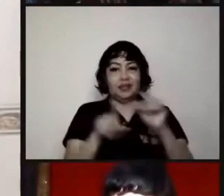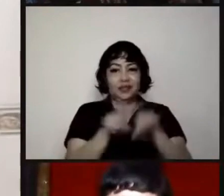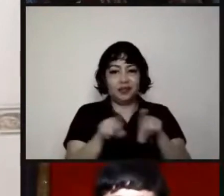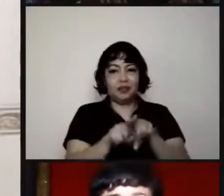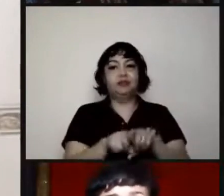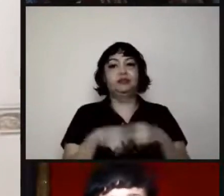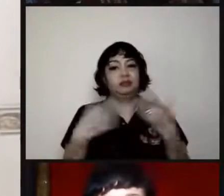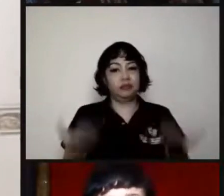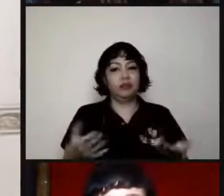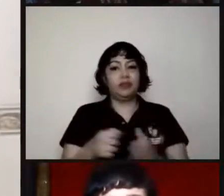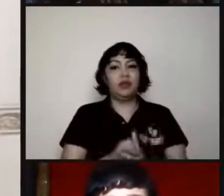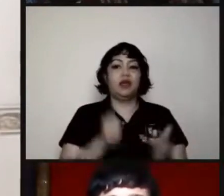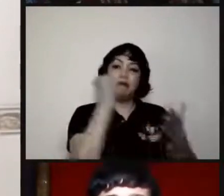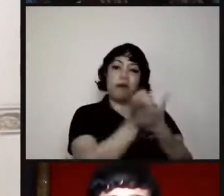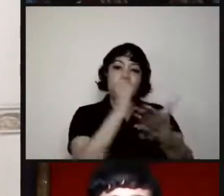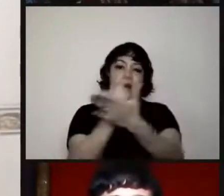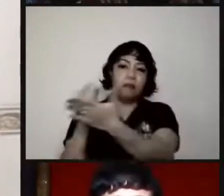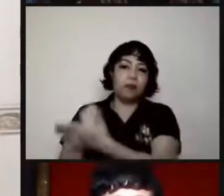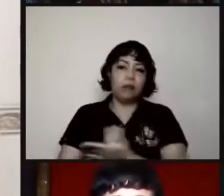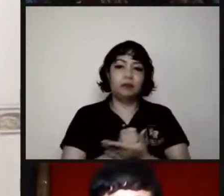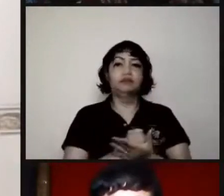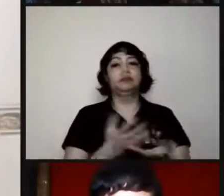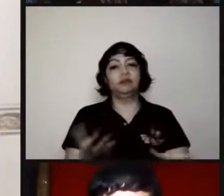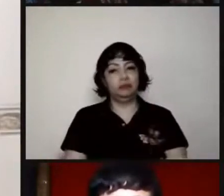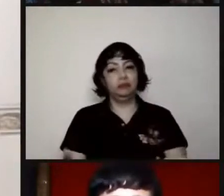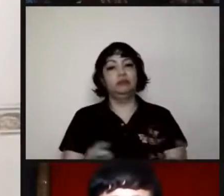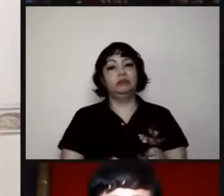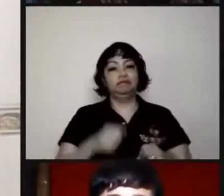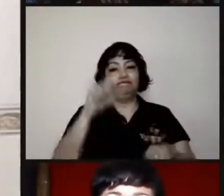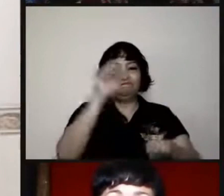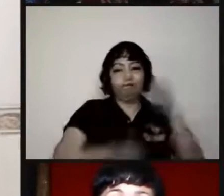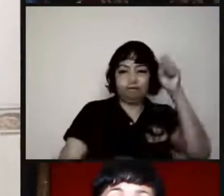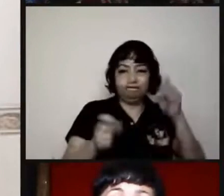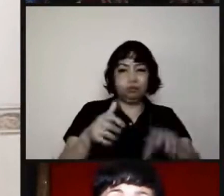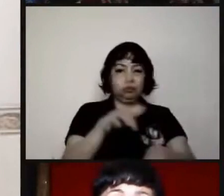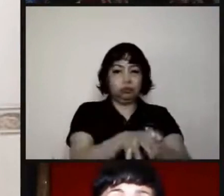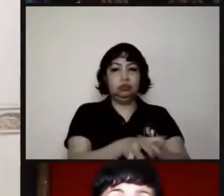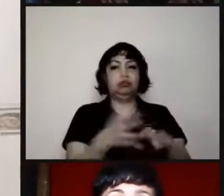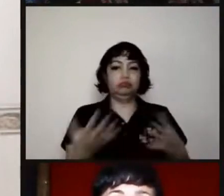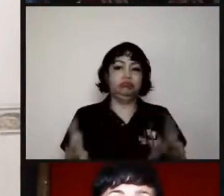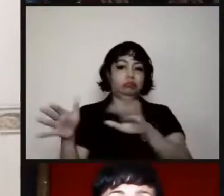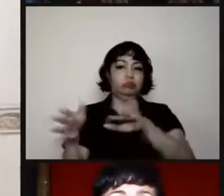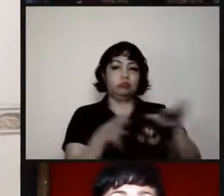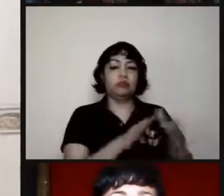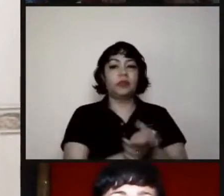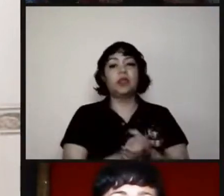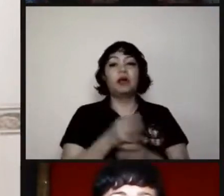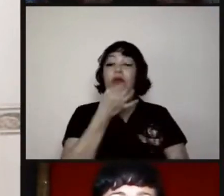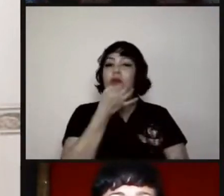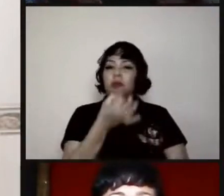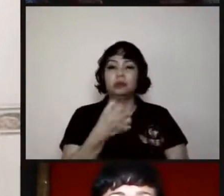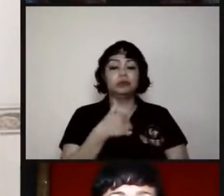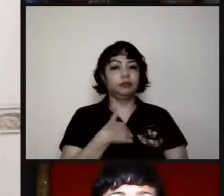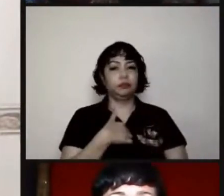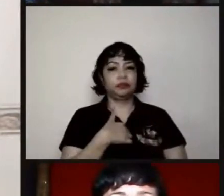exterminadas Exterminadas, também. assassinadas e estupradas, enfim. Eu queria fazer um comentário sobre o